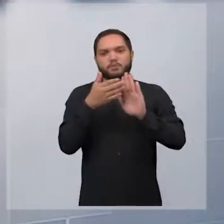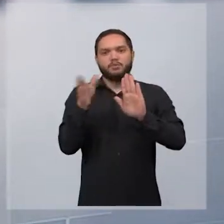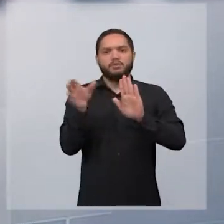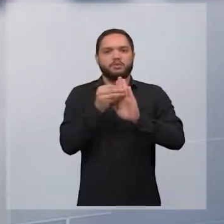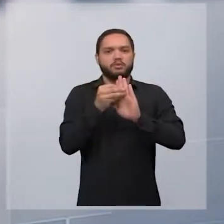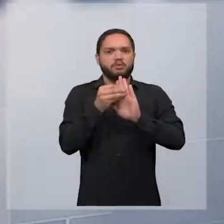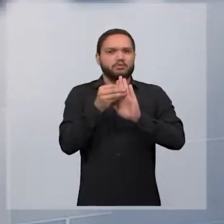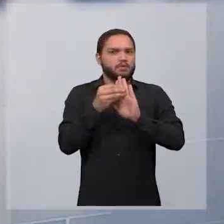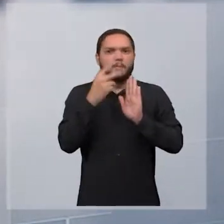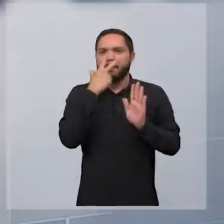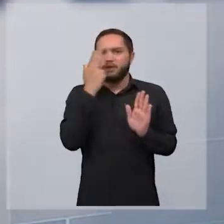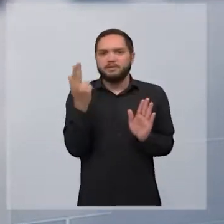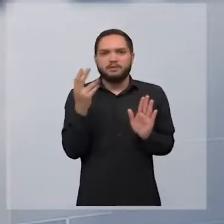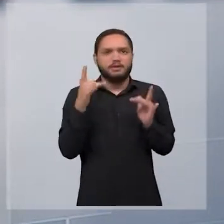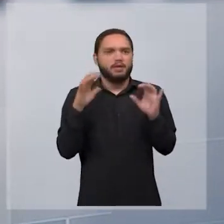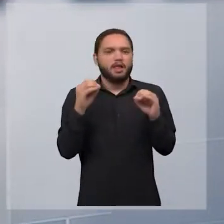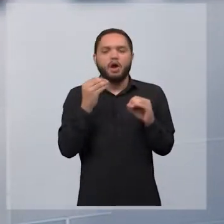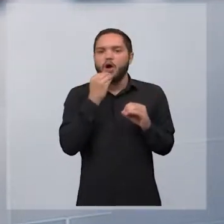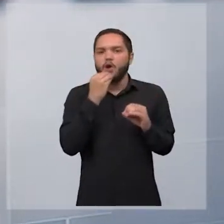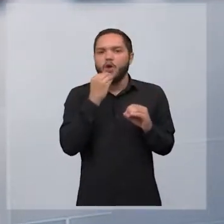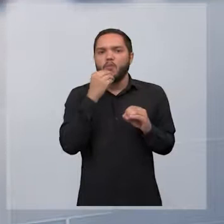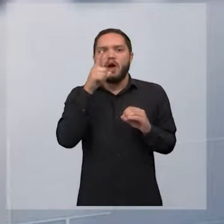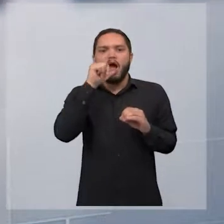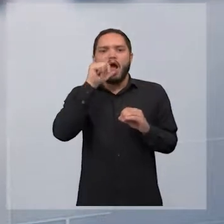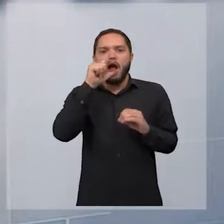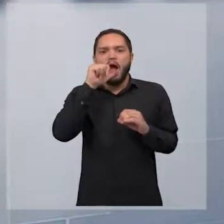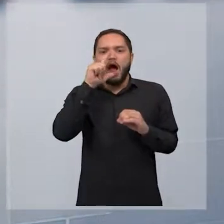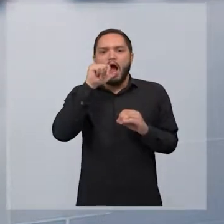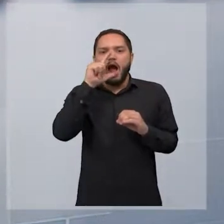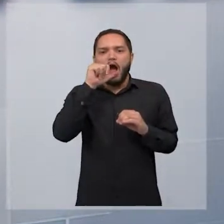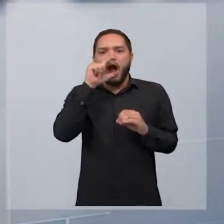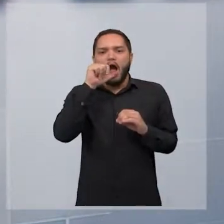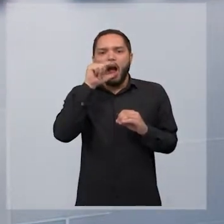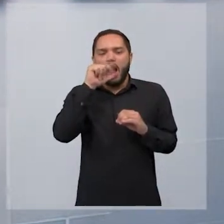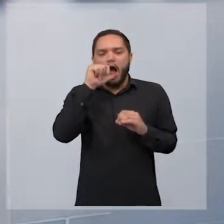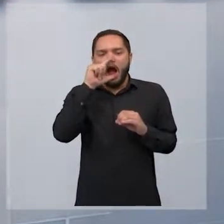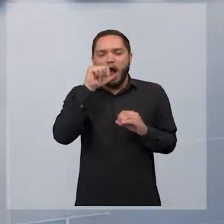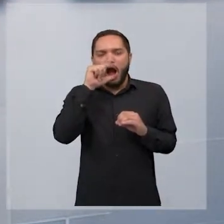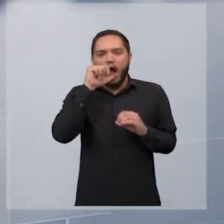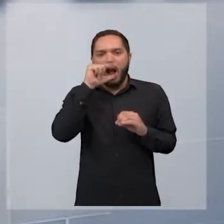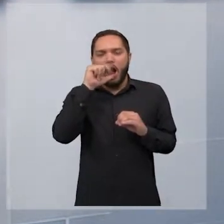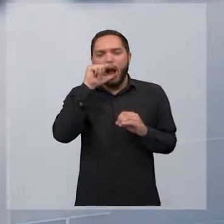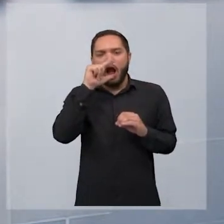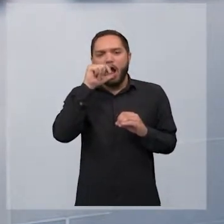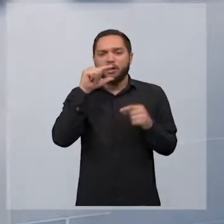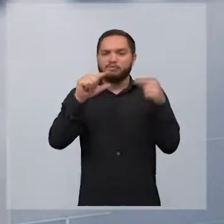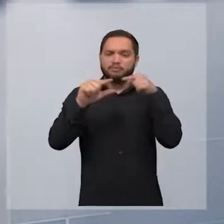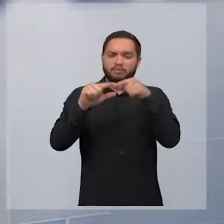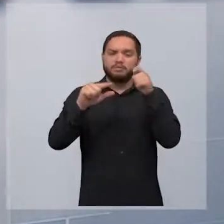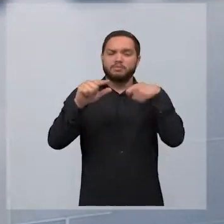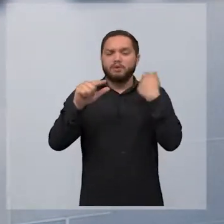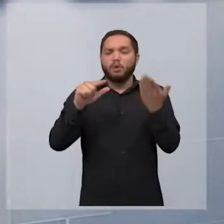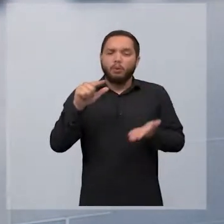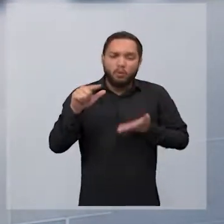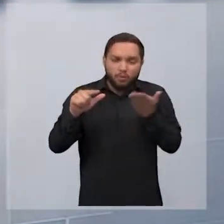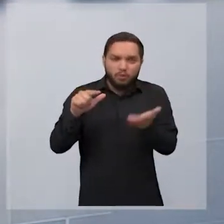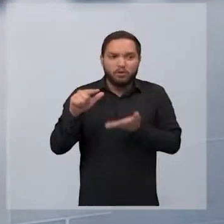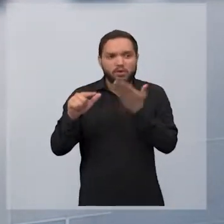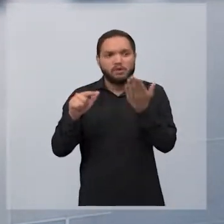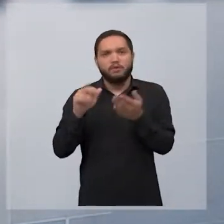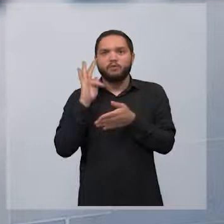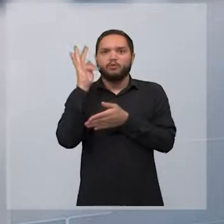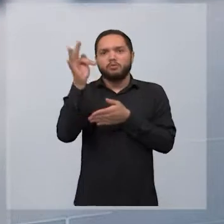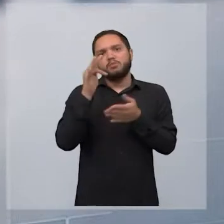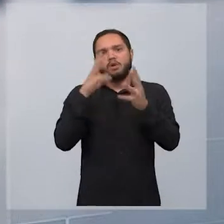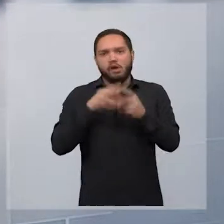A água, cada vez mais, é um líquido que, se a gente não cuidar, ele vai faltar.